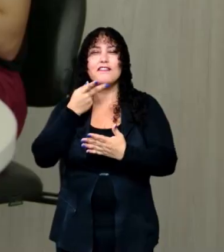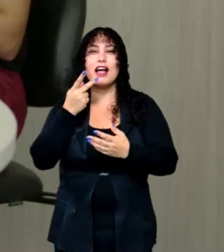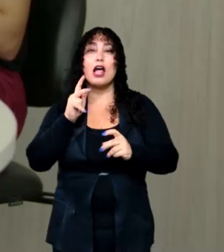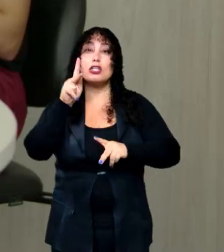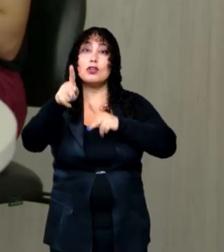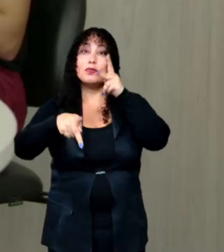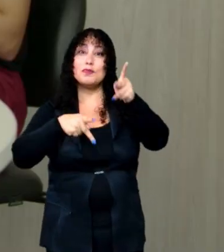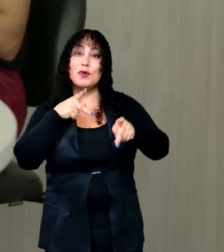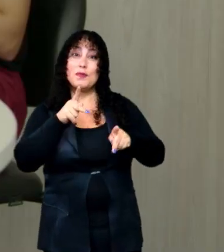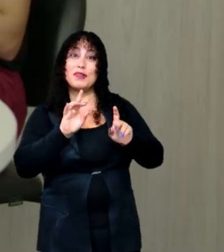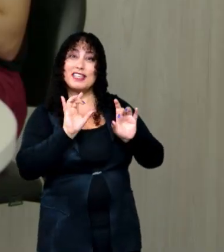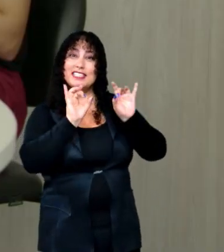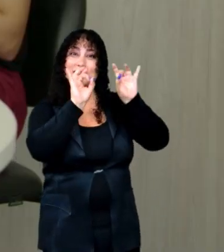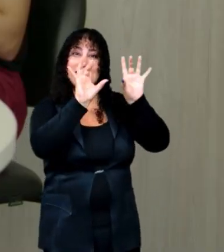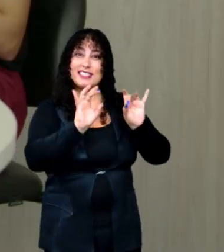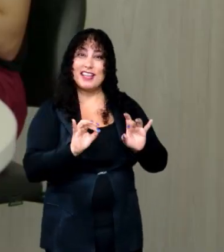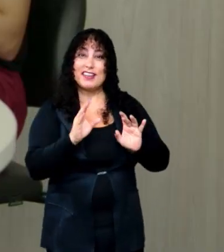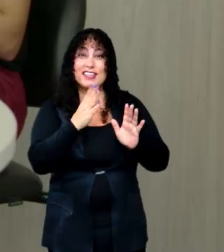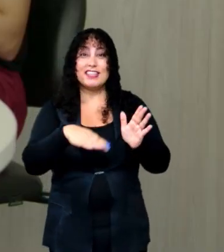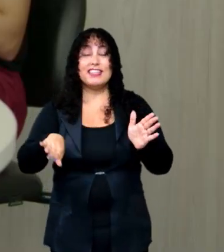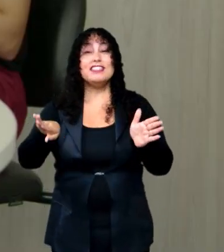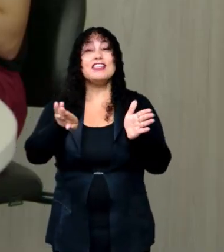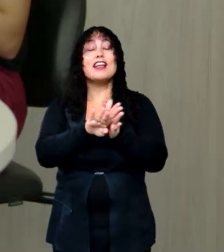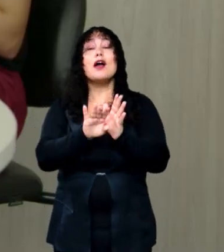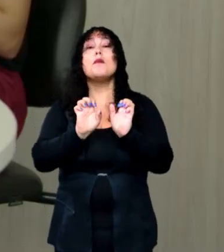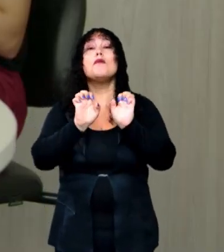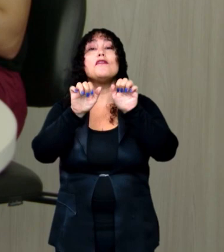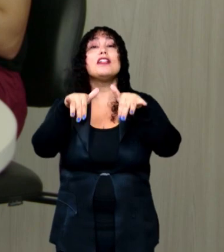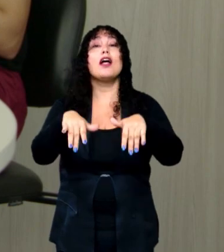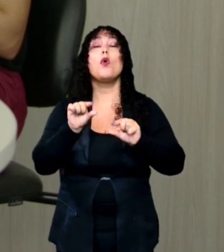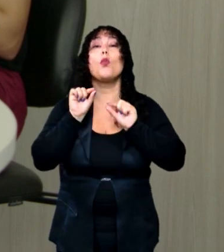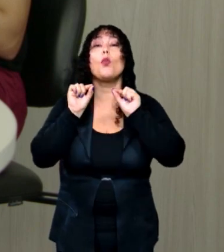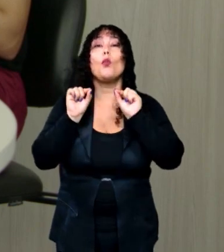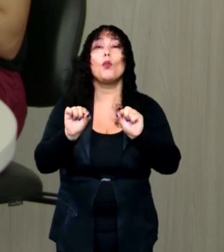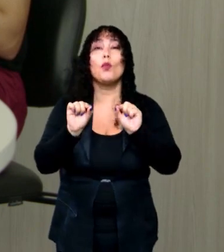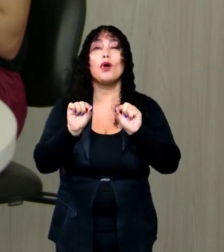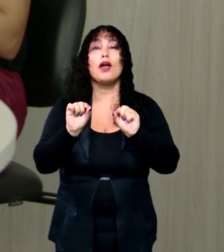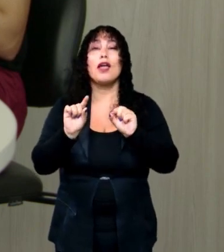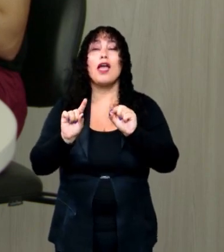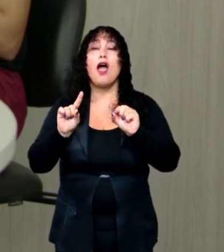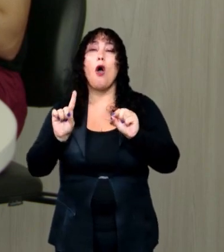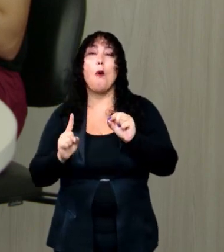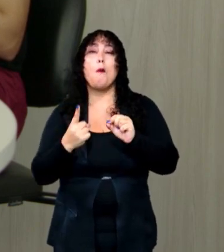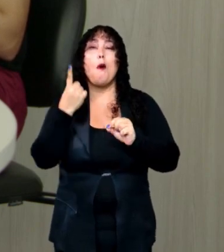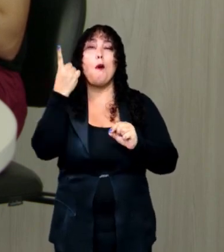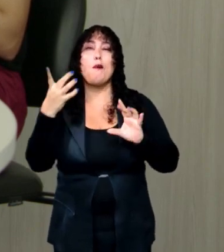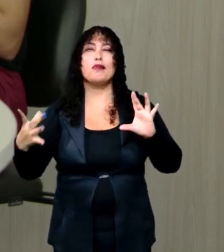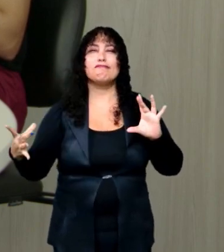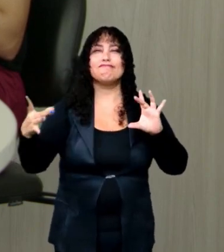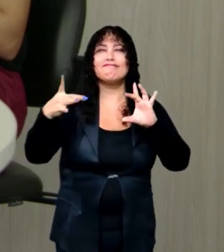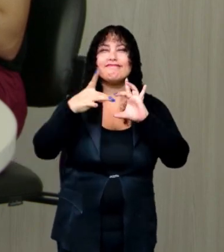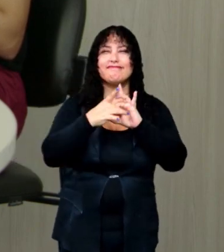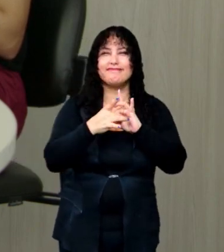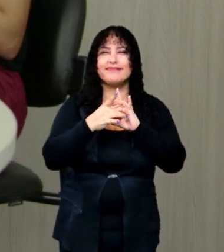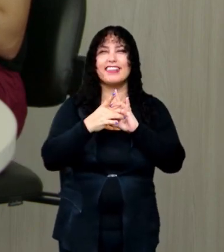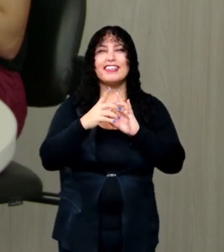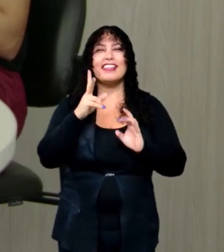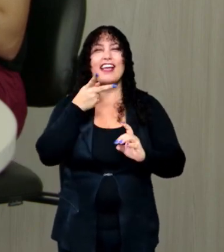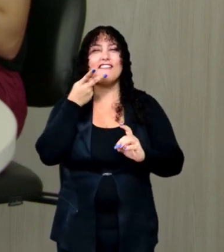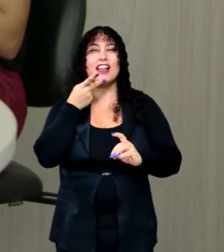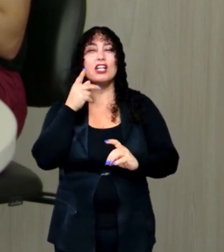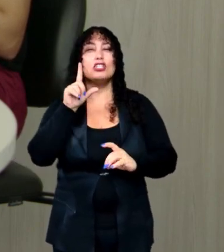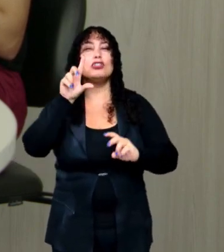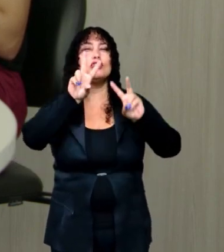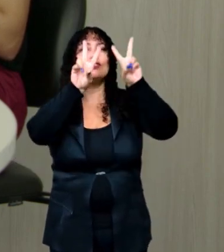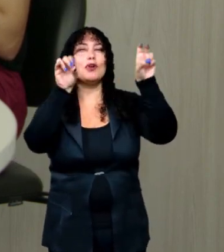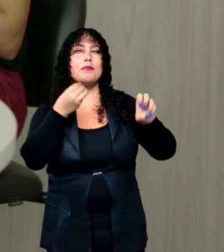público especial e chegamos à conclusão que é uma coisa só. Nós estamos falando da vida, de